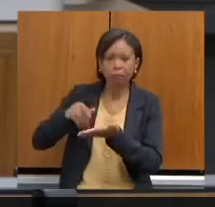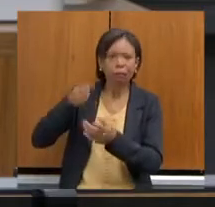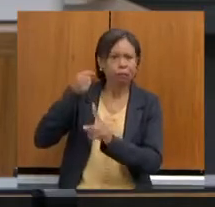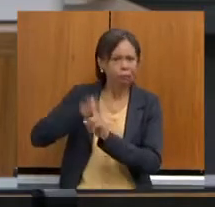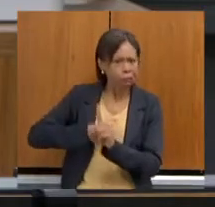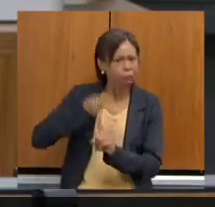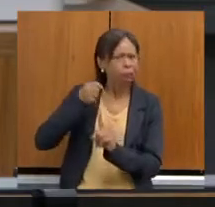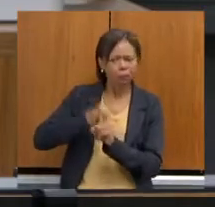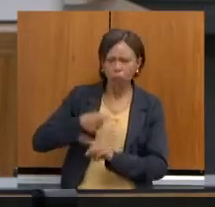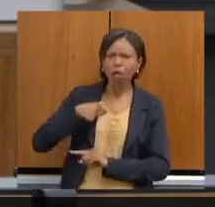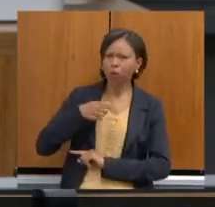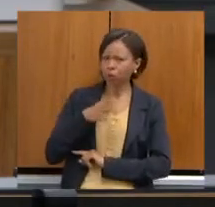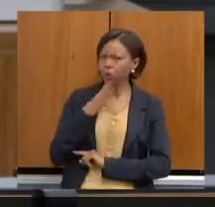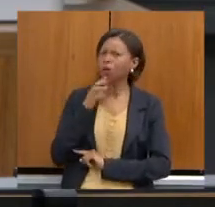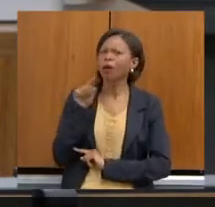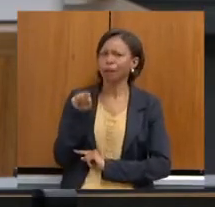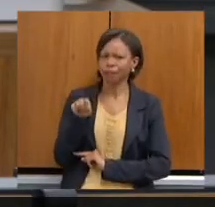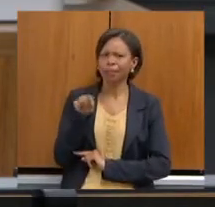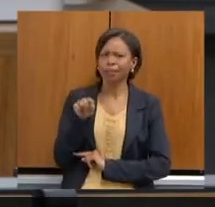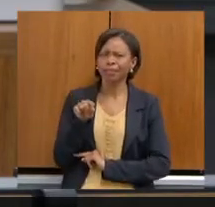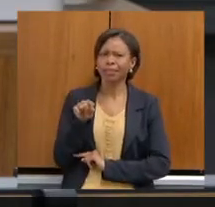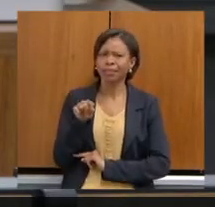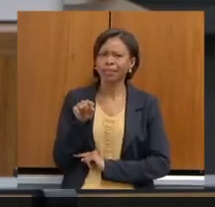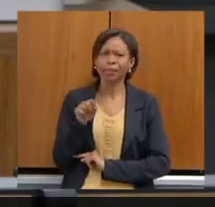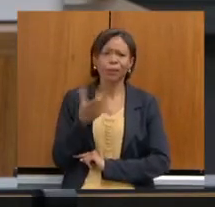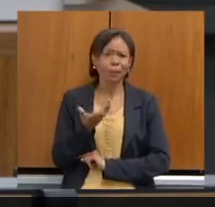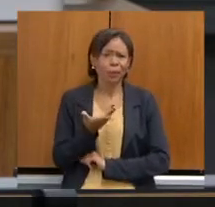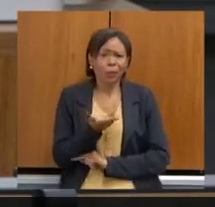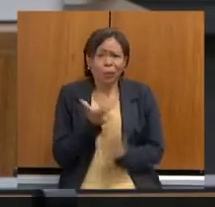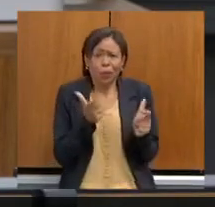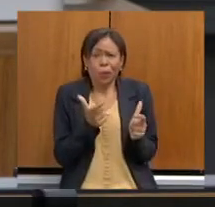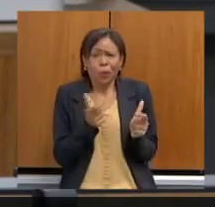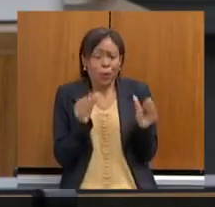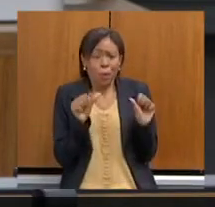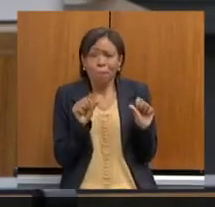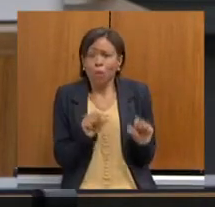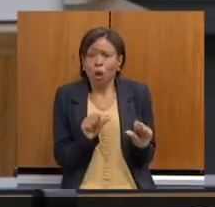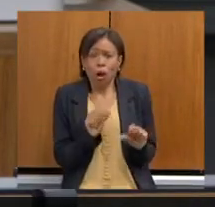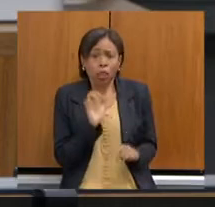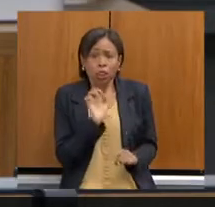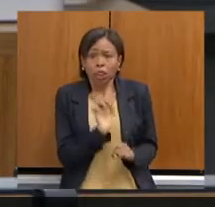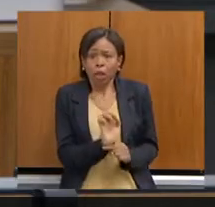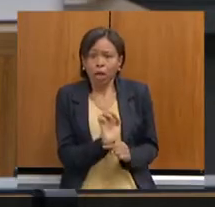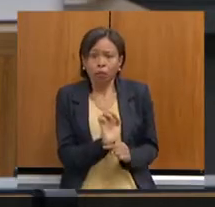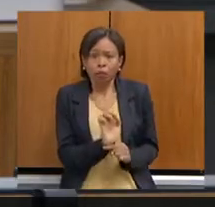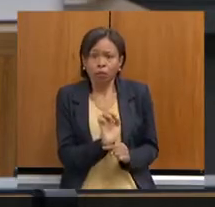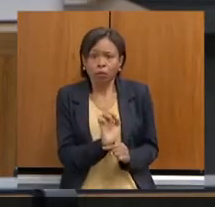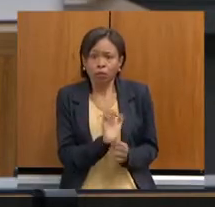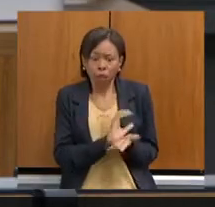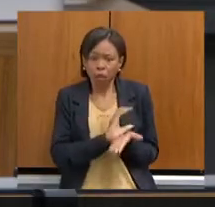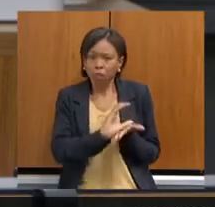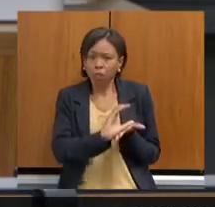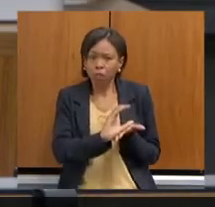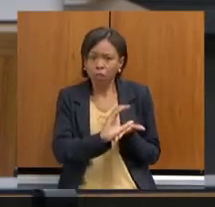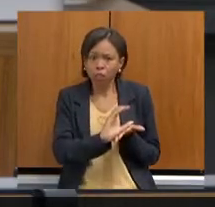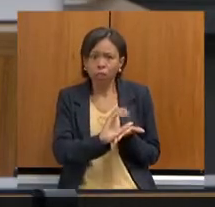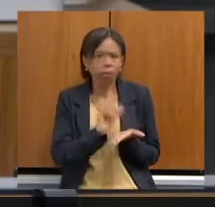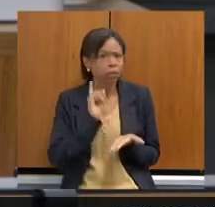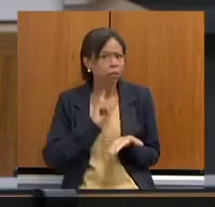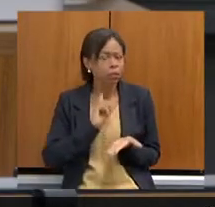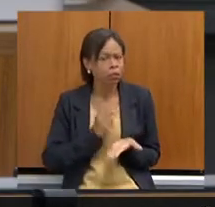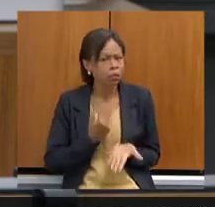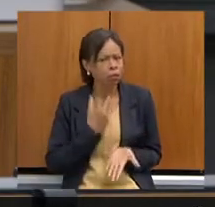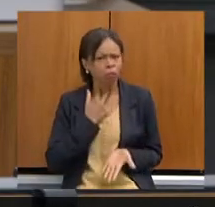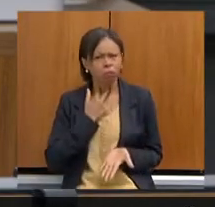realmente não ter essa peça que o é o pior estado para se investir quando se fala nas questões ambientais nós não